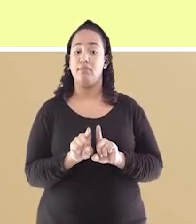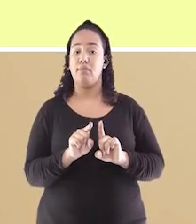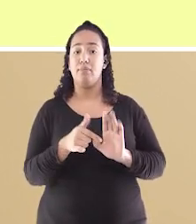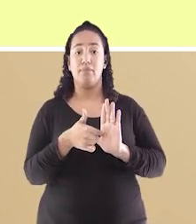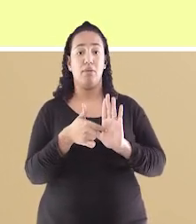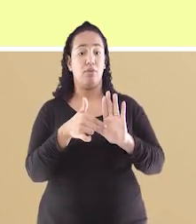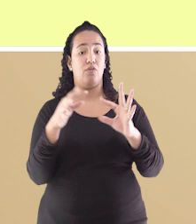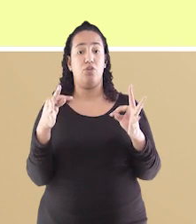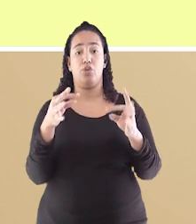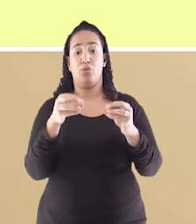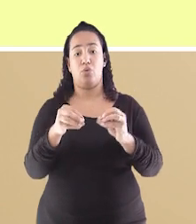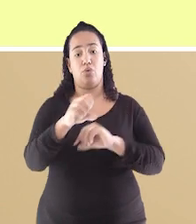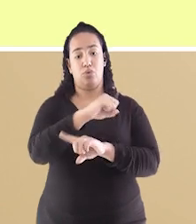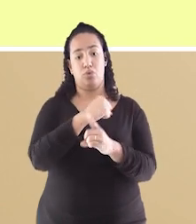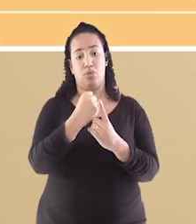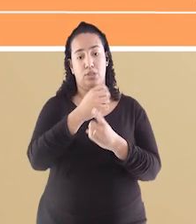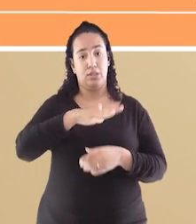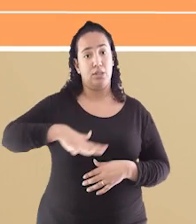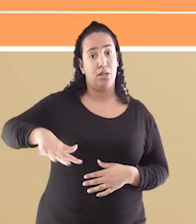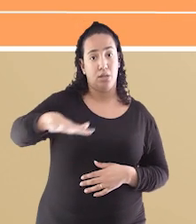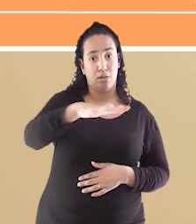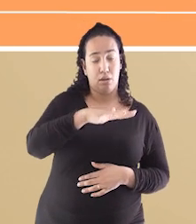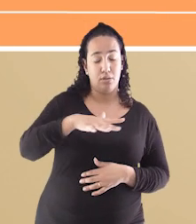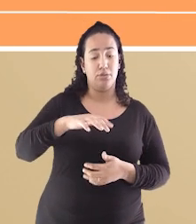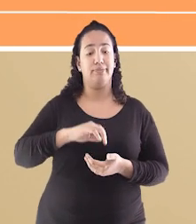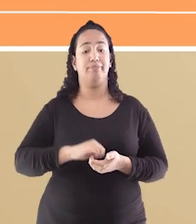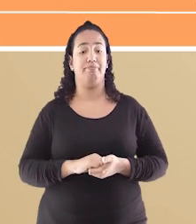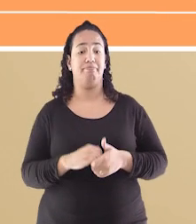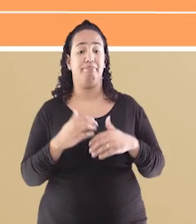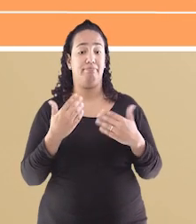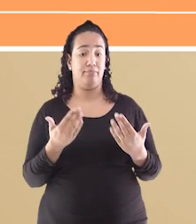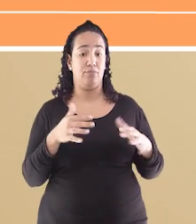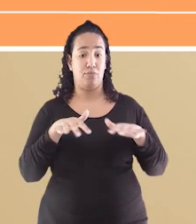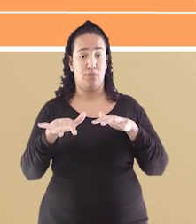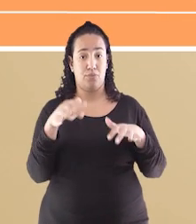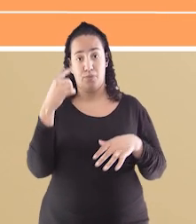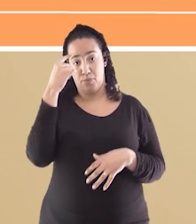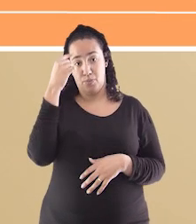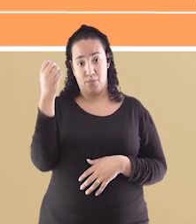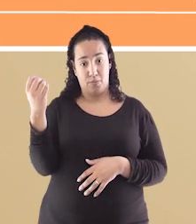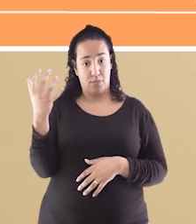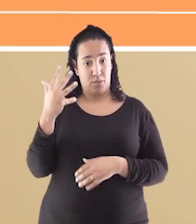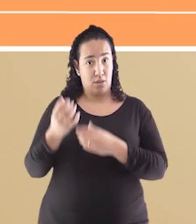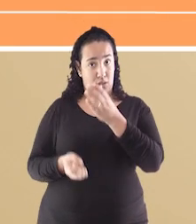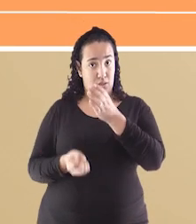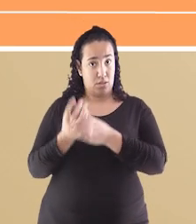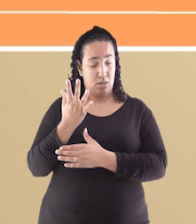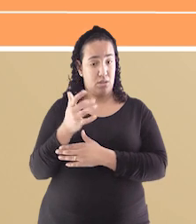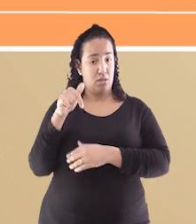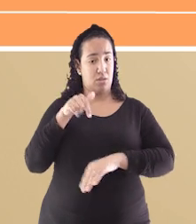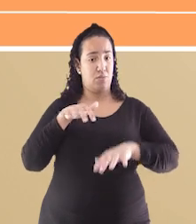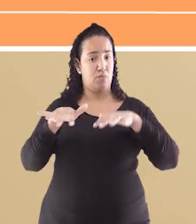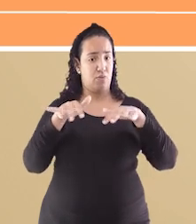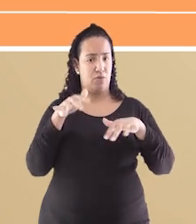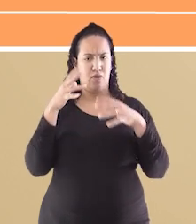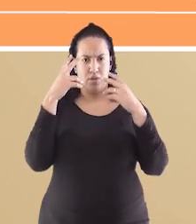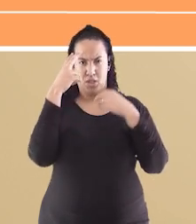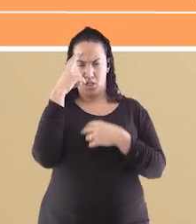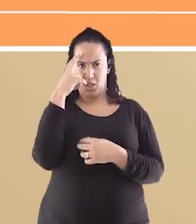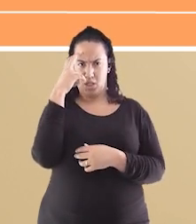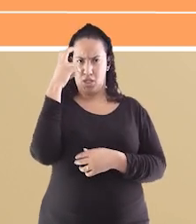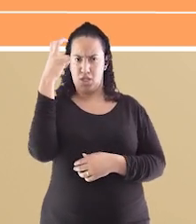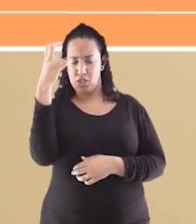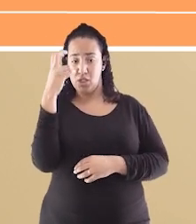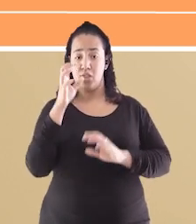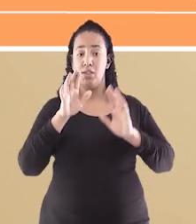vida de toda aquela sociedade. Quando o movimento iluminista surge, apesar de ser um movimento de intelectuais,